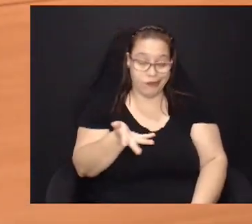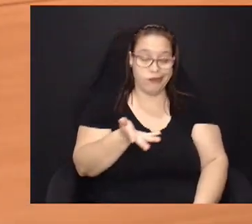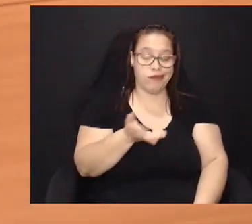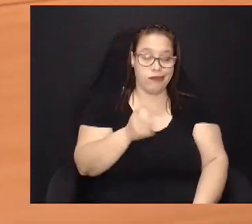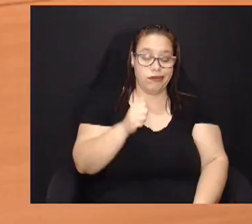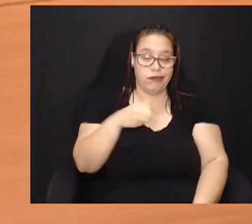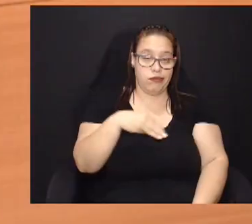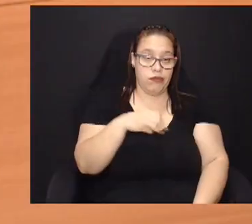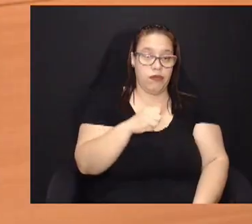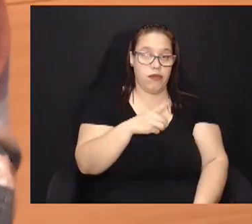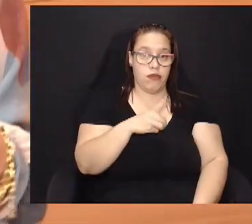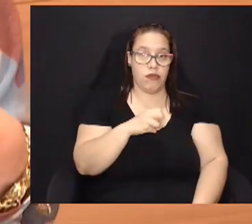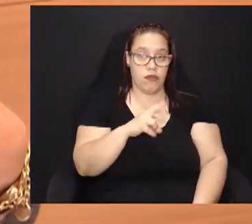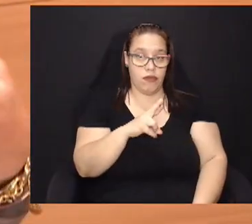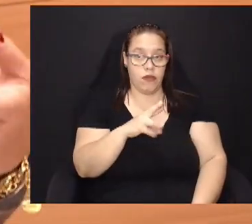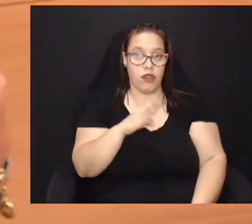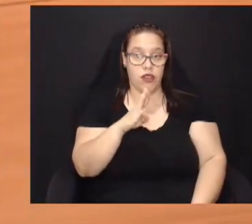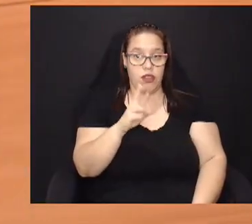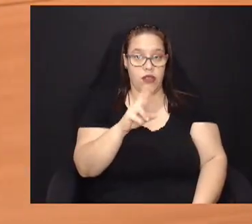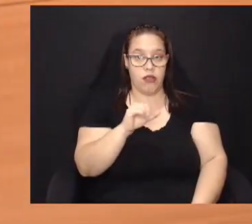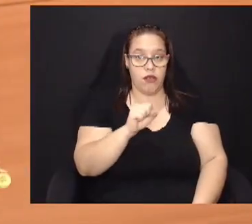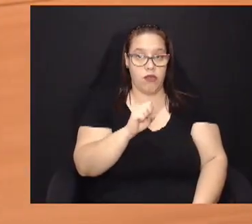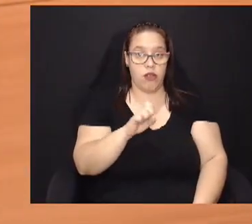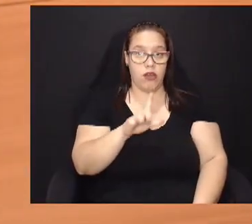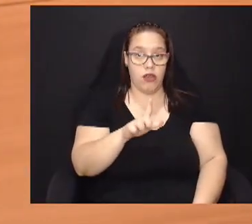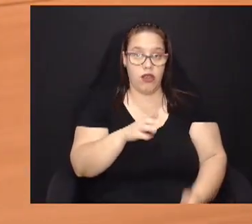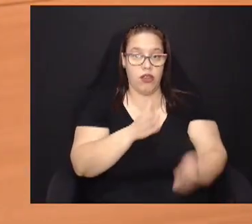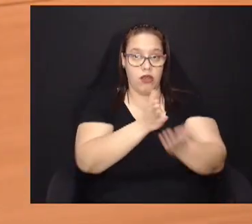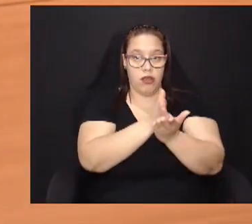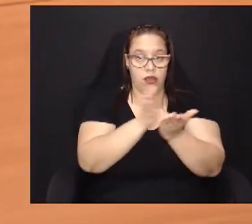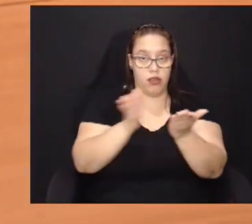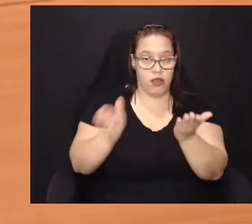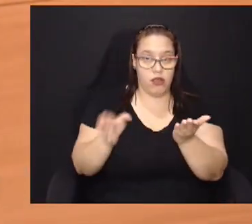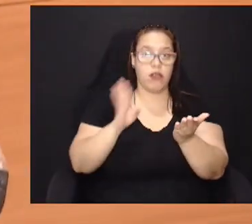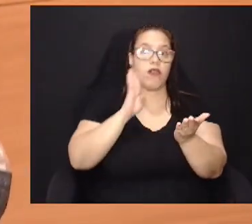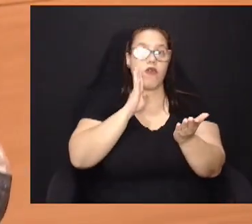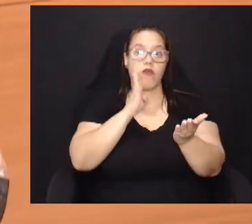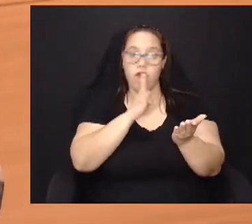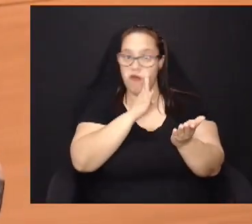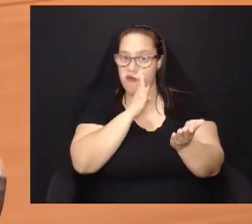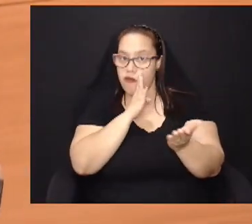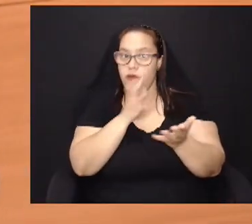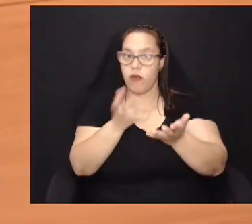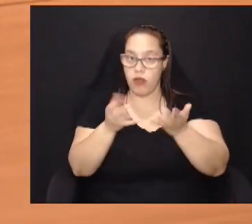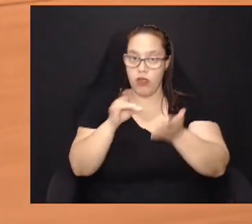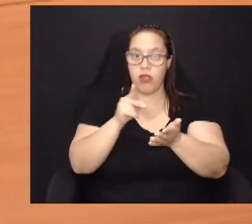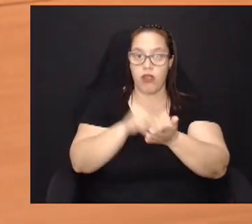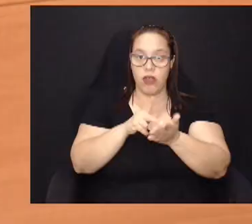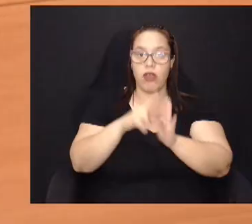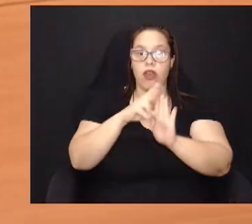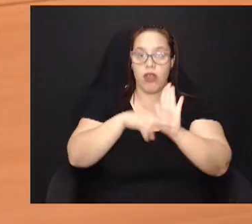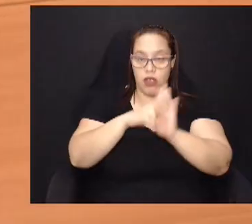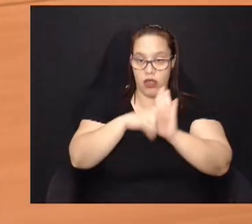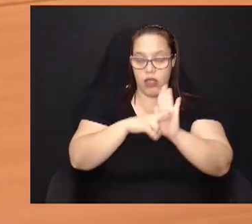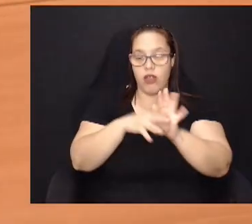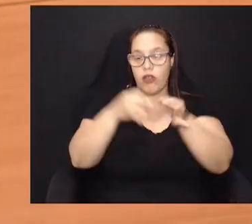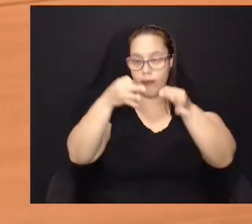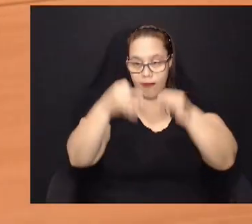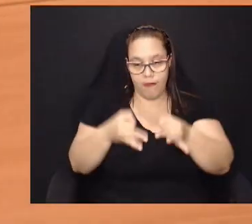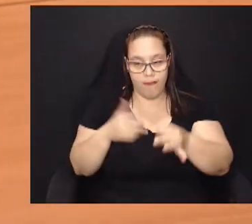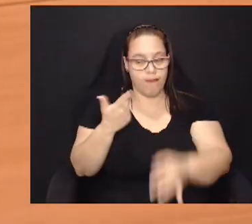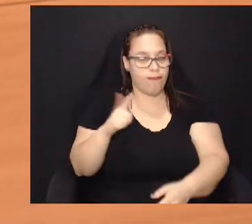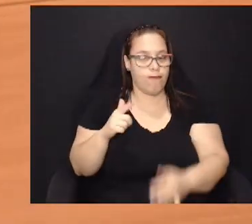grande lema da Abrazel, é dividir quem são os bares que realmente querem se regularizar para não